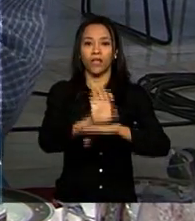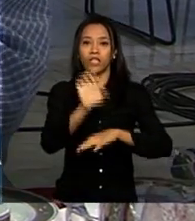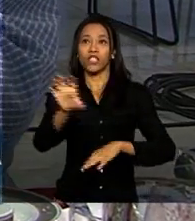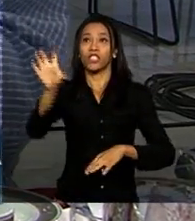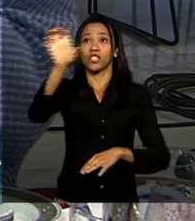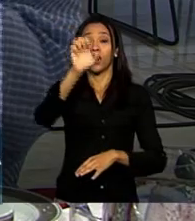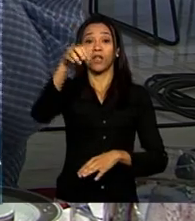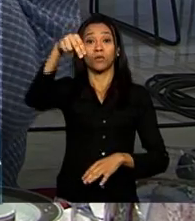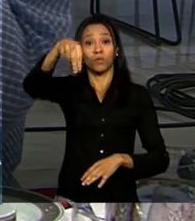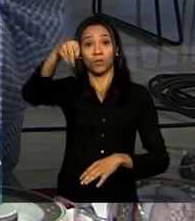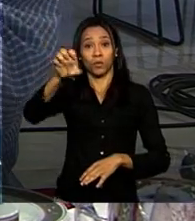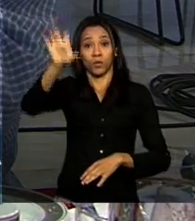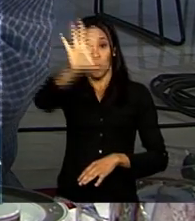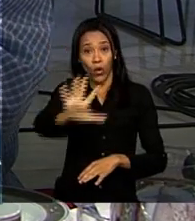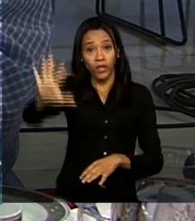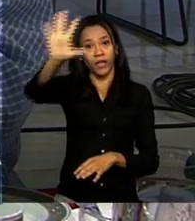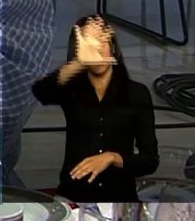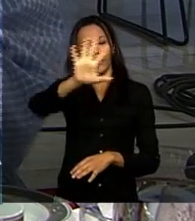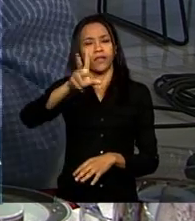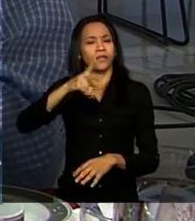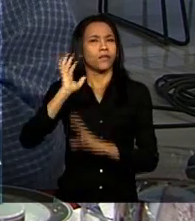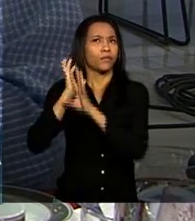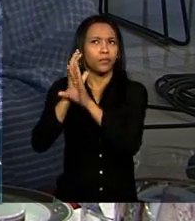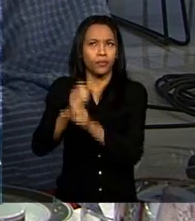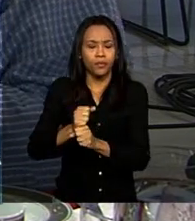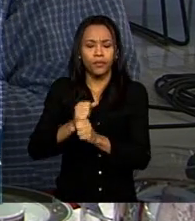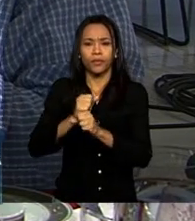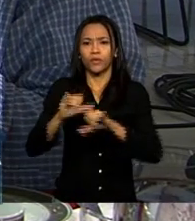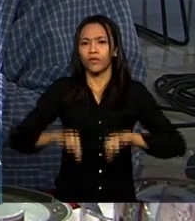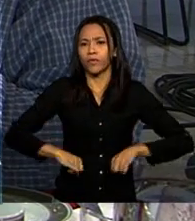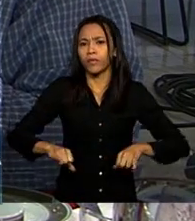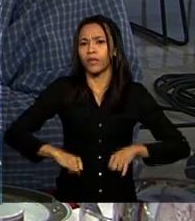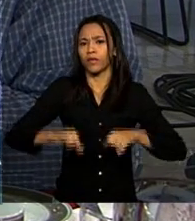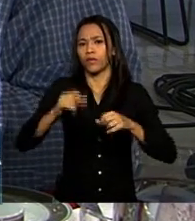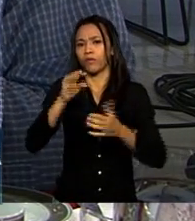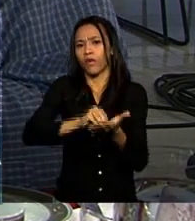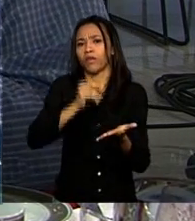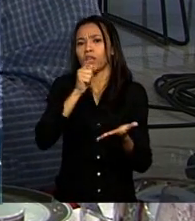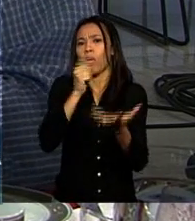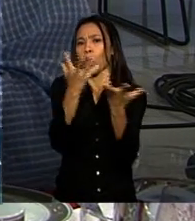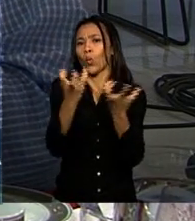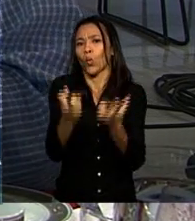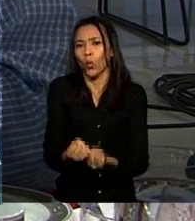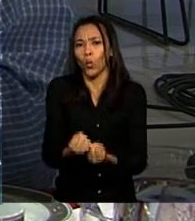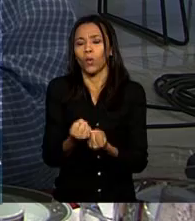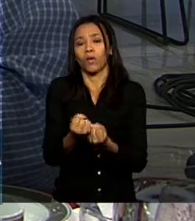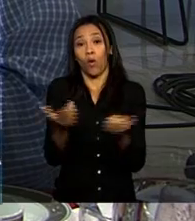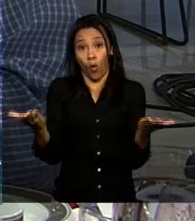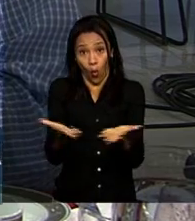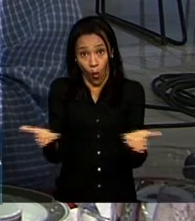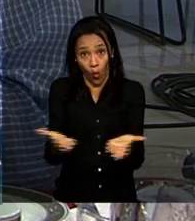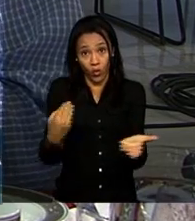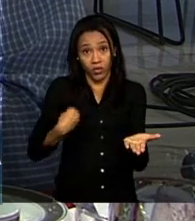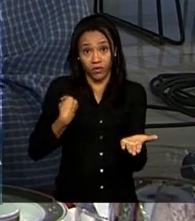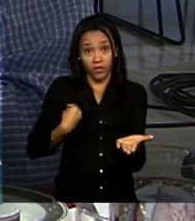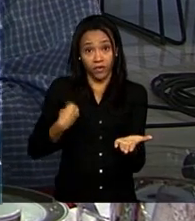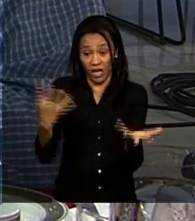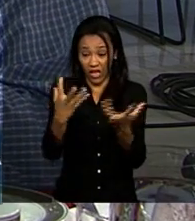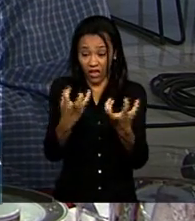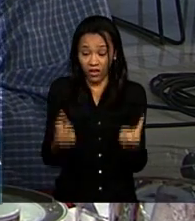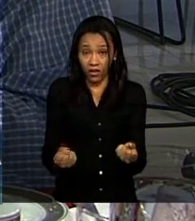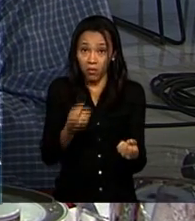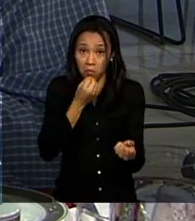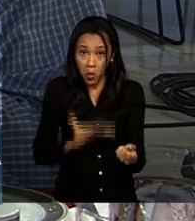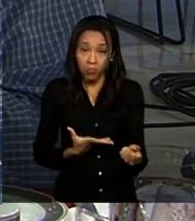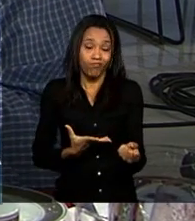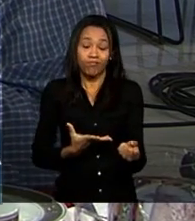histórica da seca e da tragédia da seca hoje estão vivendo uma situação não não vou dizer confortável porque a seca nunca é confortável mas